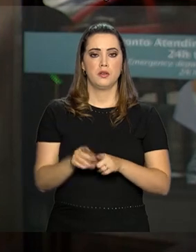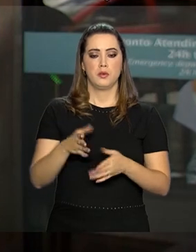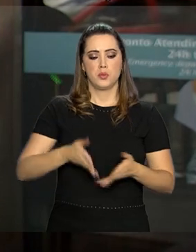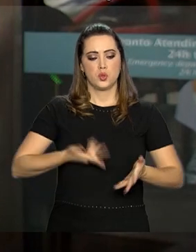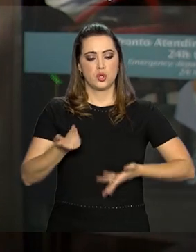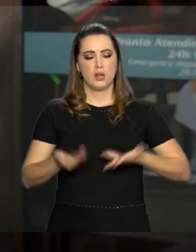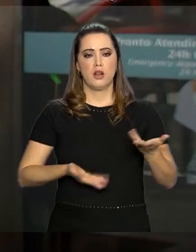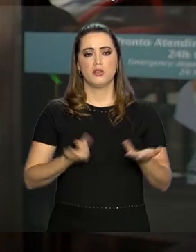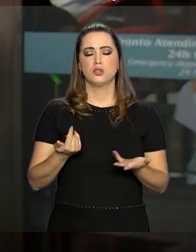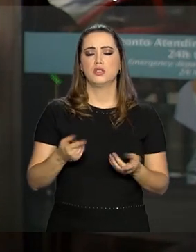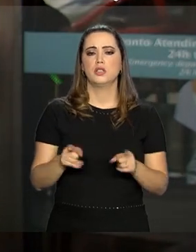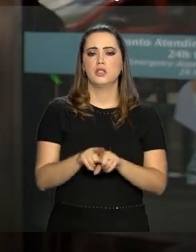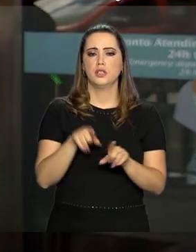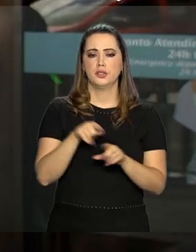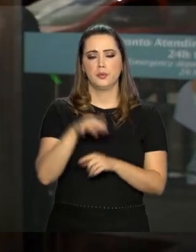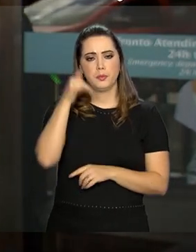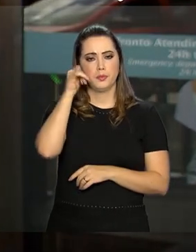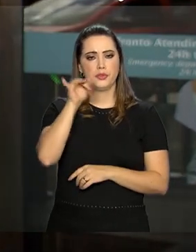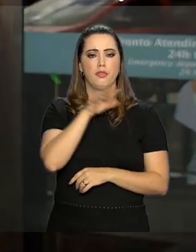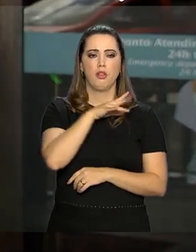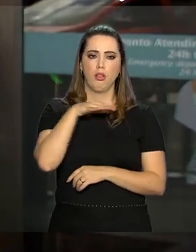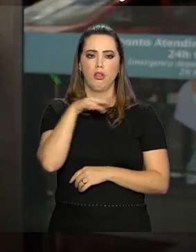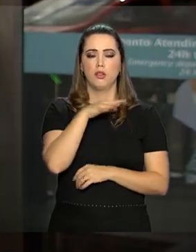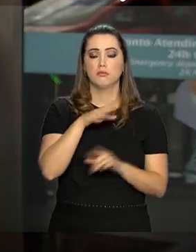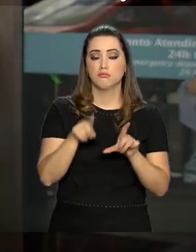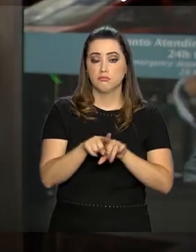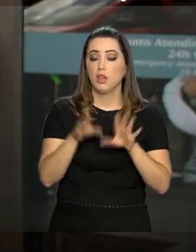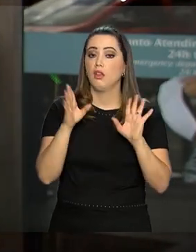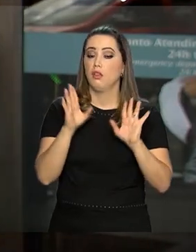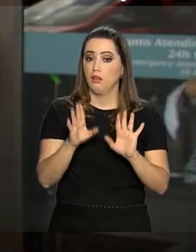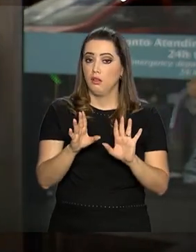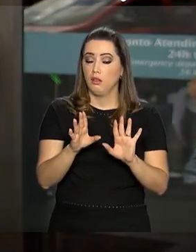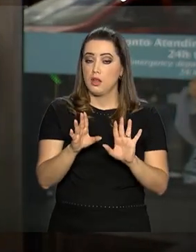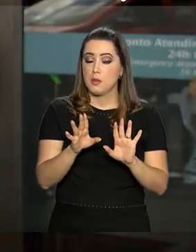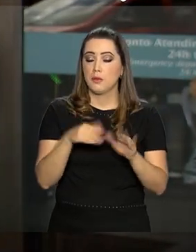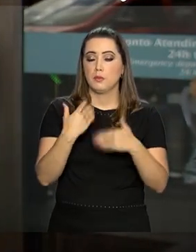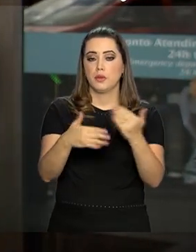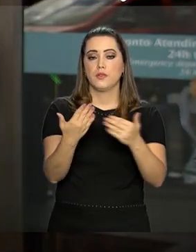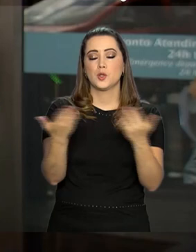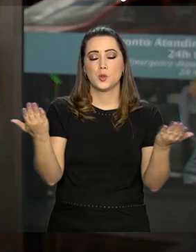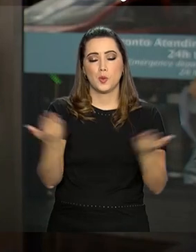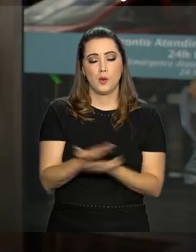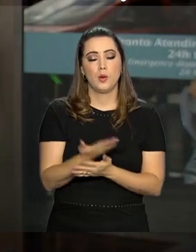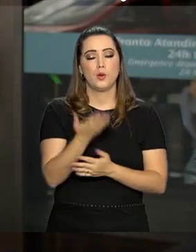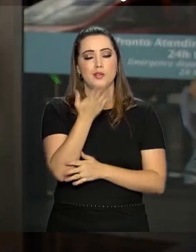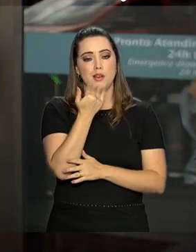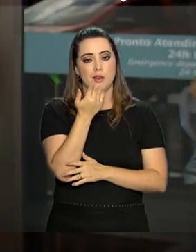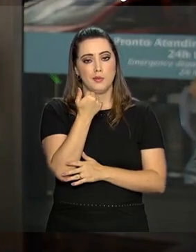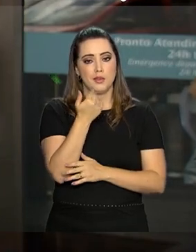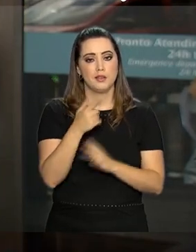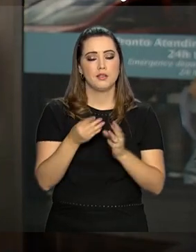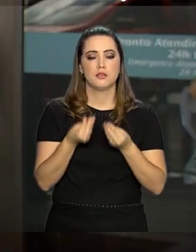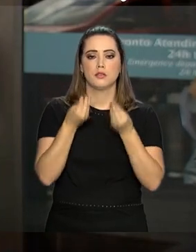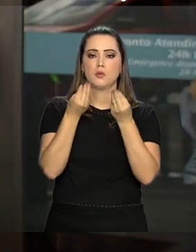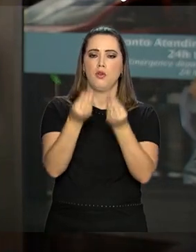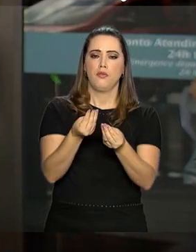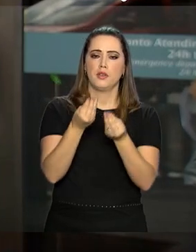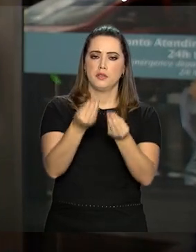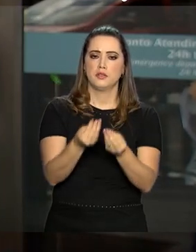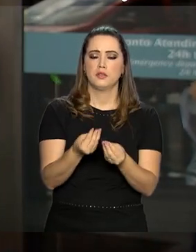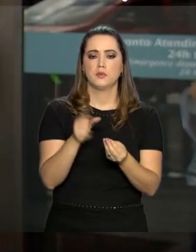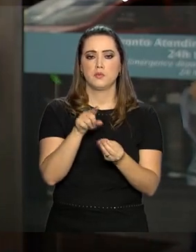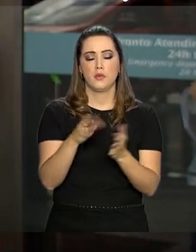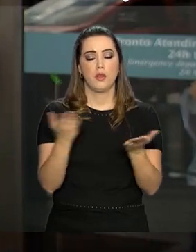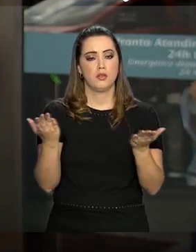para a prevenção de náuseas. O presidente também avançou na dieta líquida que estava sendo oferecida.